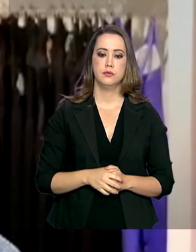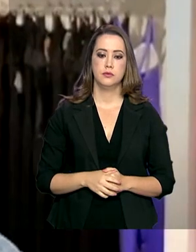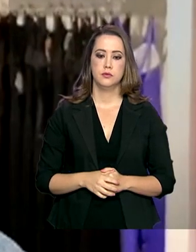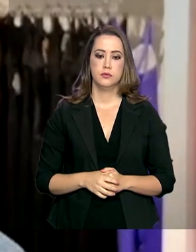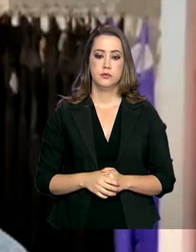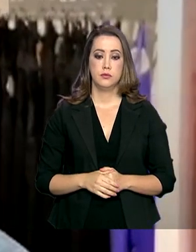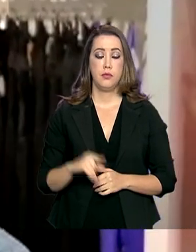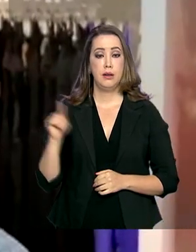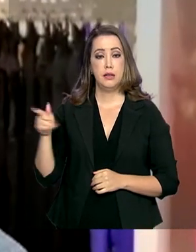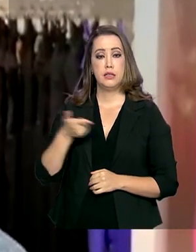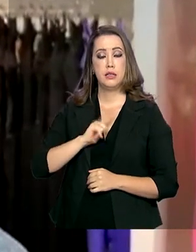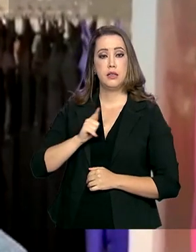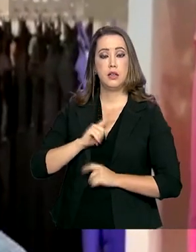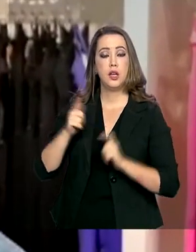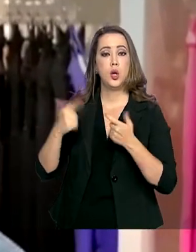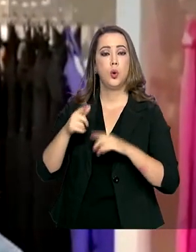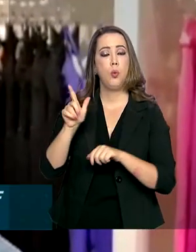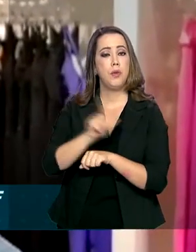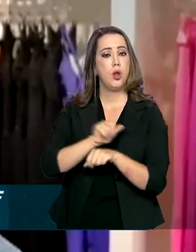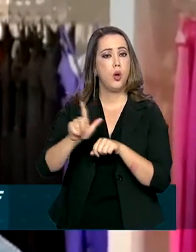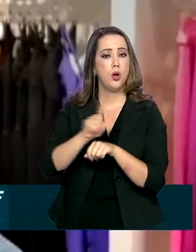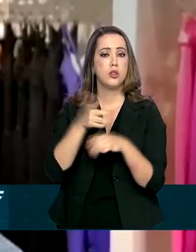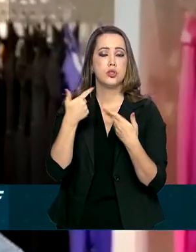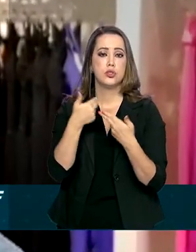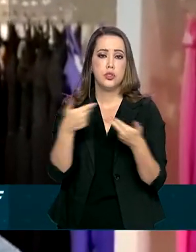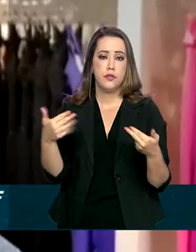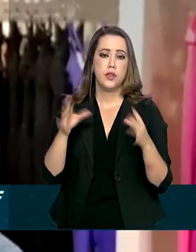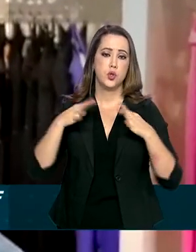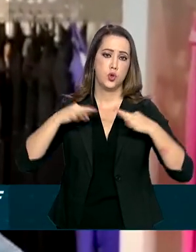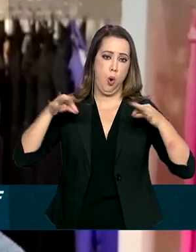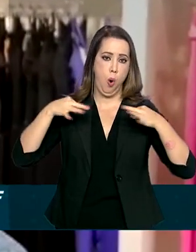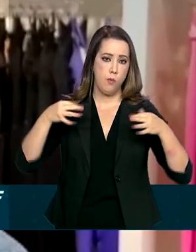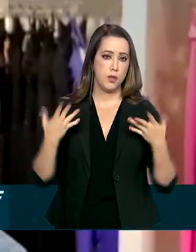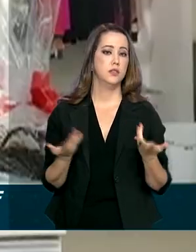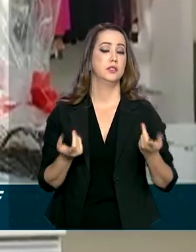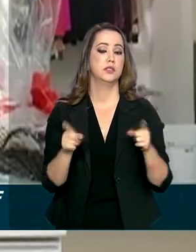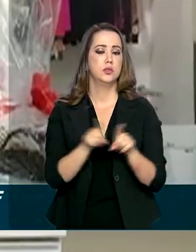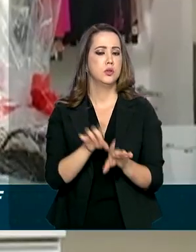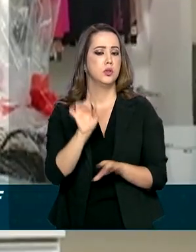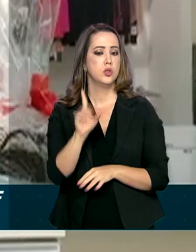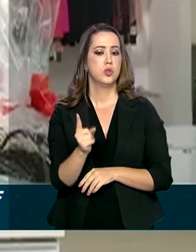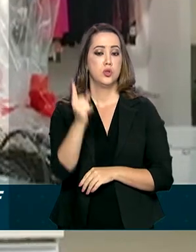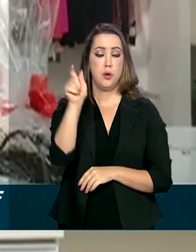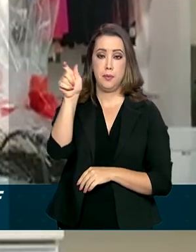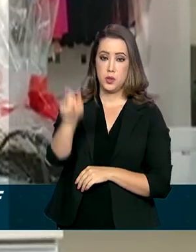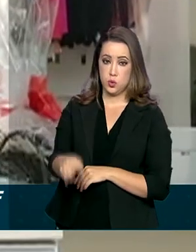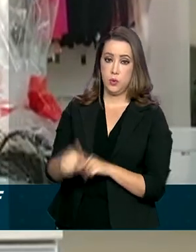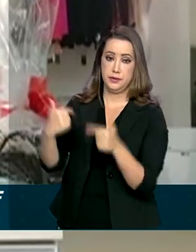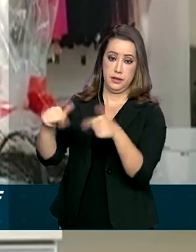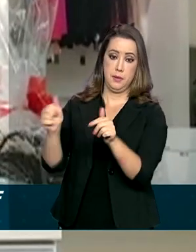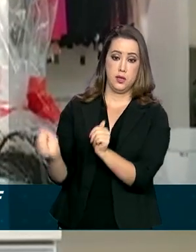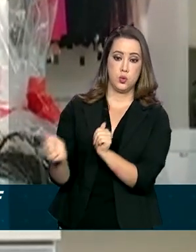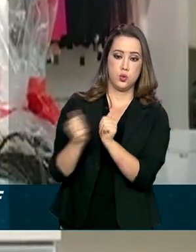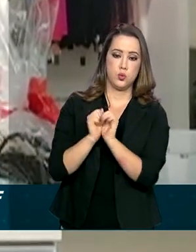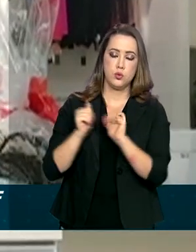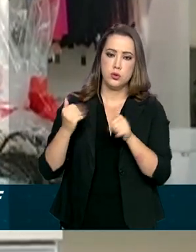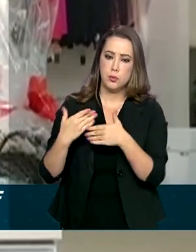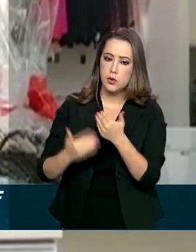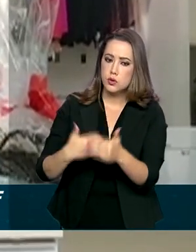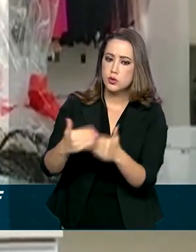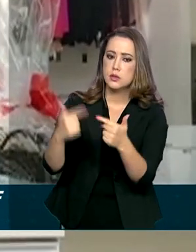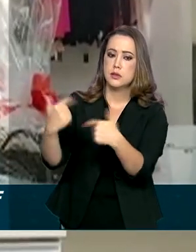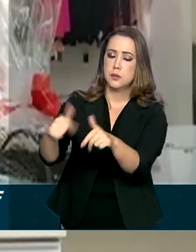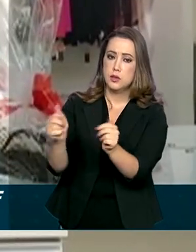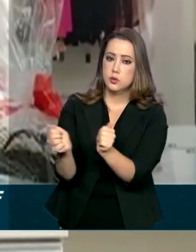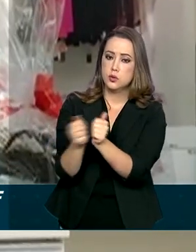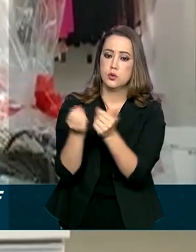Franklin tem uma loja de roupas e acessórios. A pequena empresa tem apenas uma funcionária e para manter o emprego